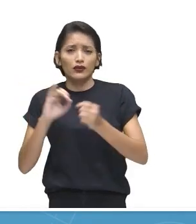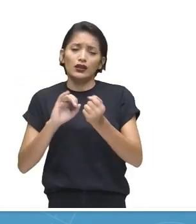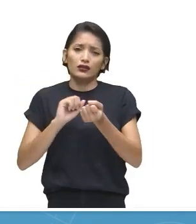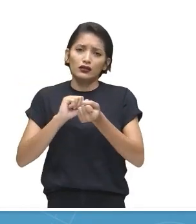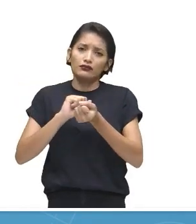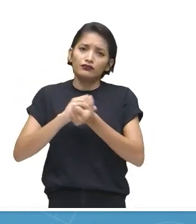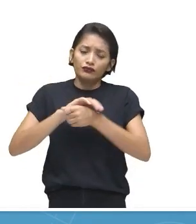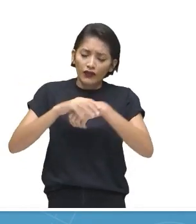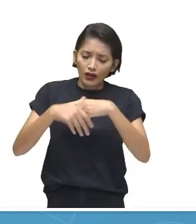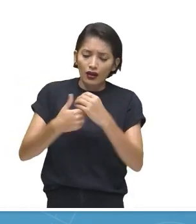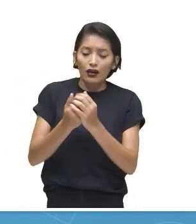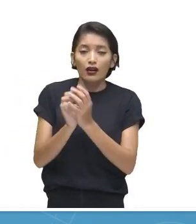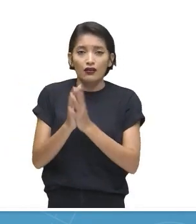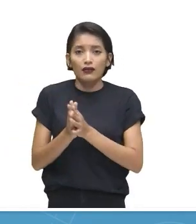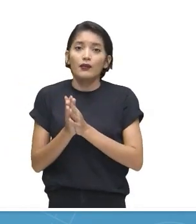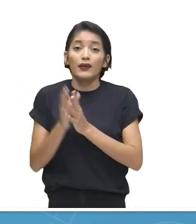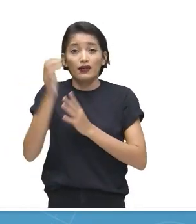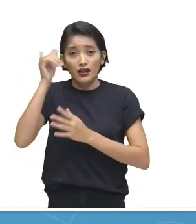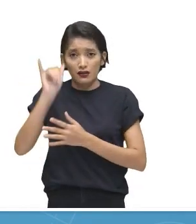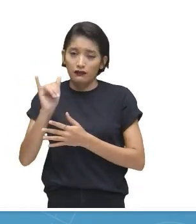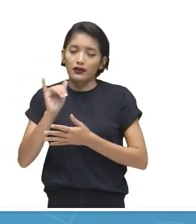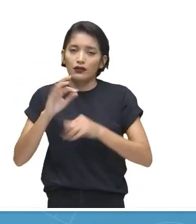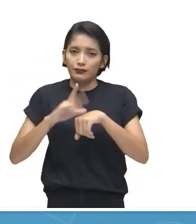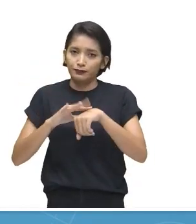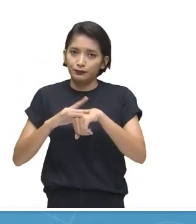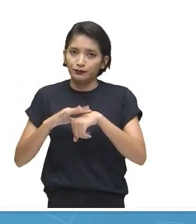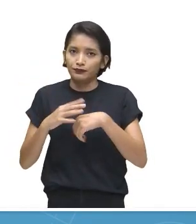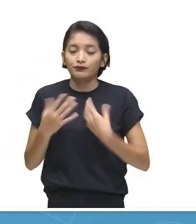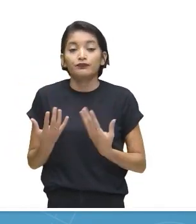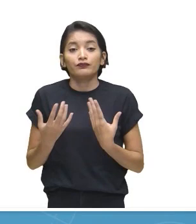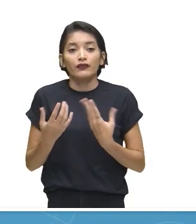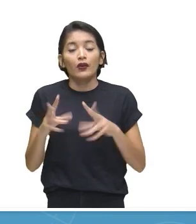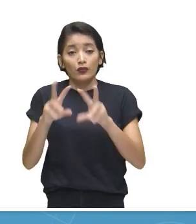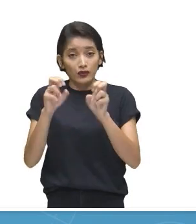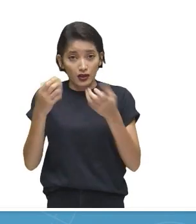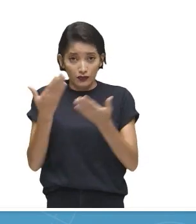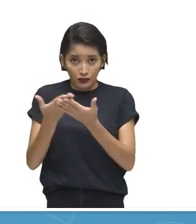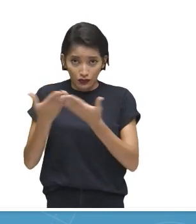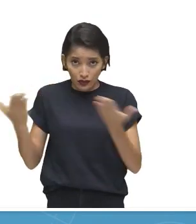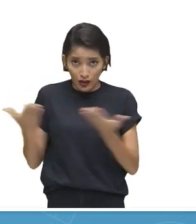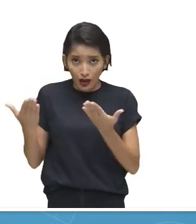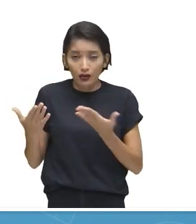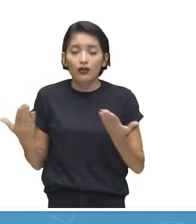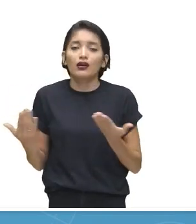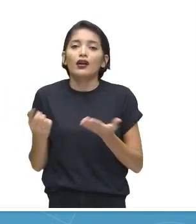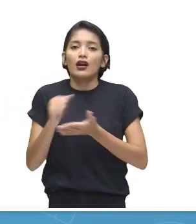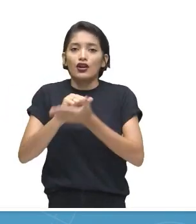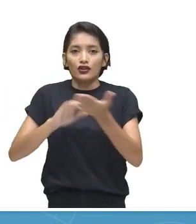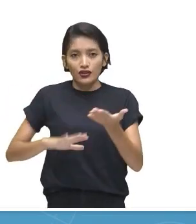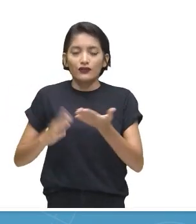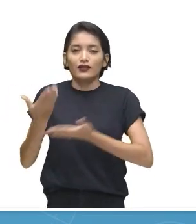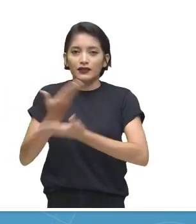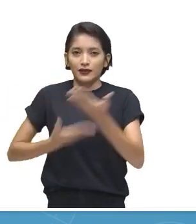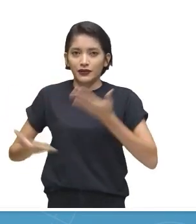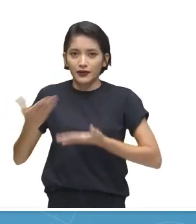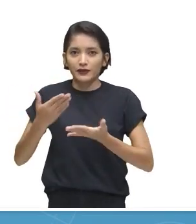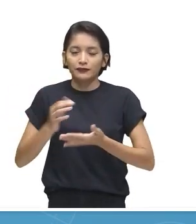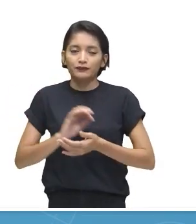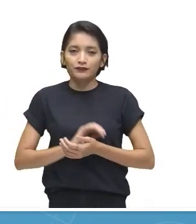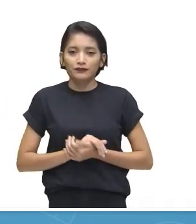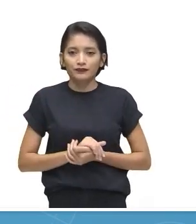esse aspecto aí que a gente está visualizando, ok? Então essa aí foi a nossa aula. Agora a gente vai praticar um pouquinho na nossa DLI.